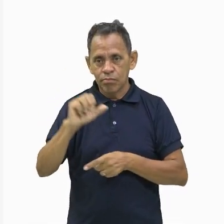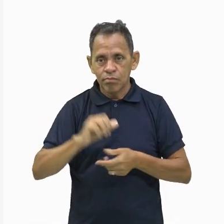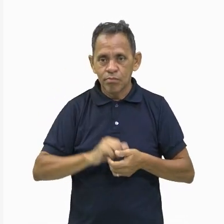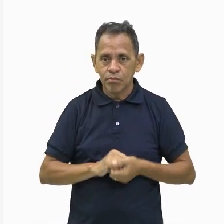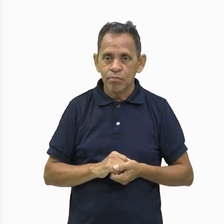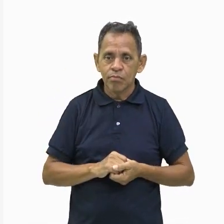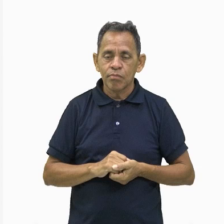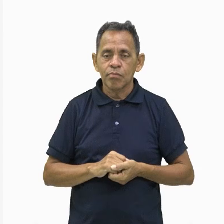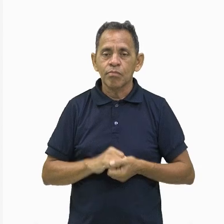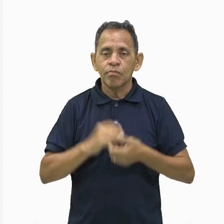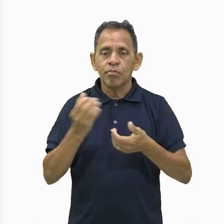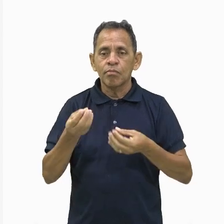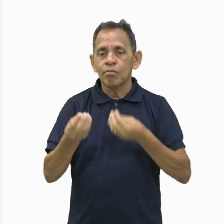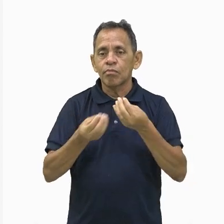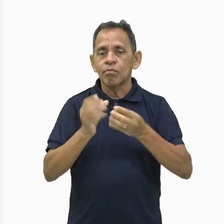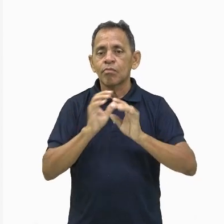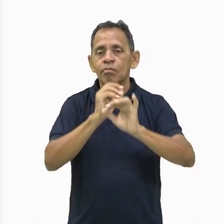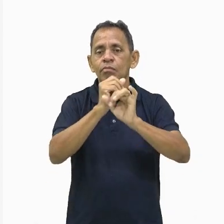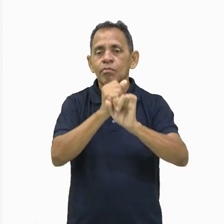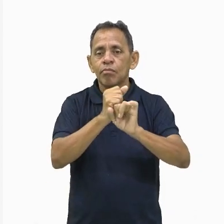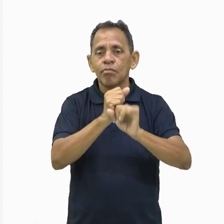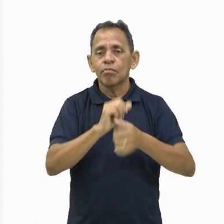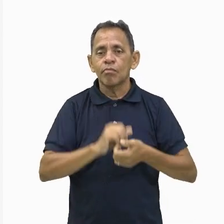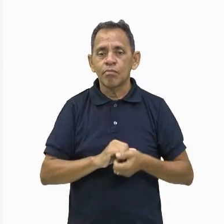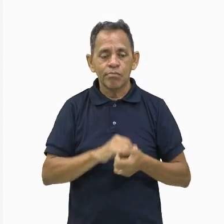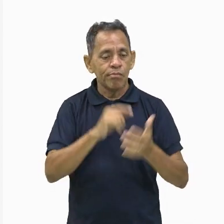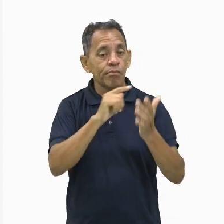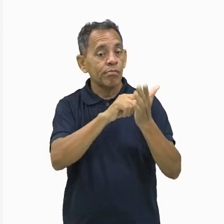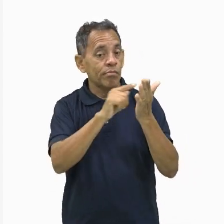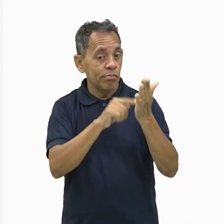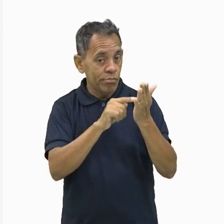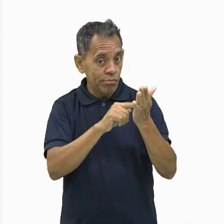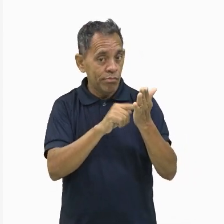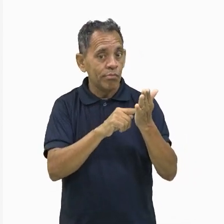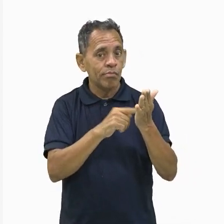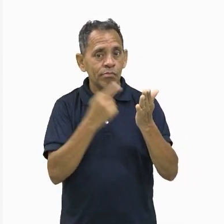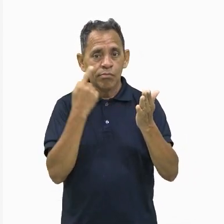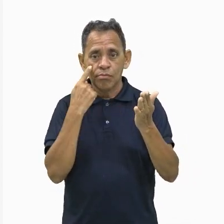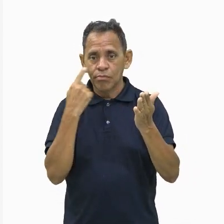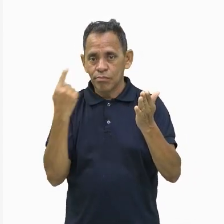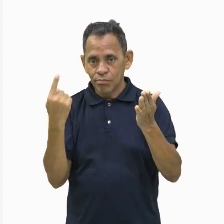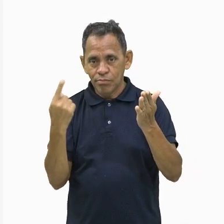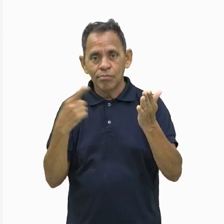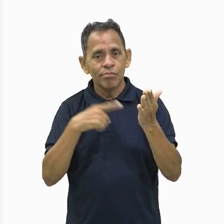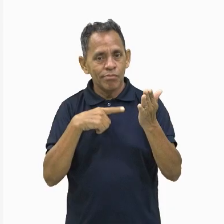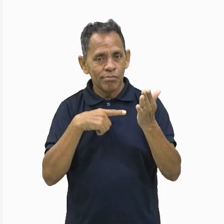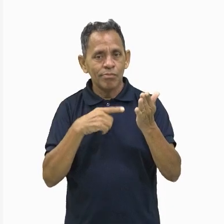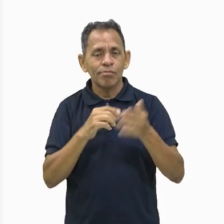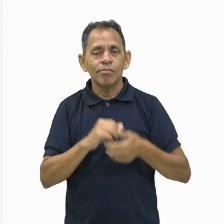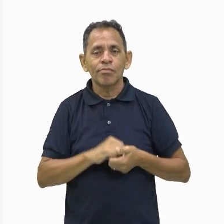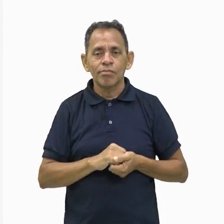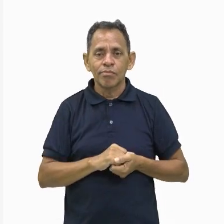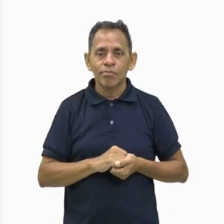Bom, vamos fazer esse cálculo aqui na nossa calculadora, já está disponível aqui, né? Vamos lá então, como vai ficar?